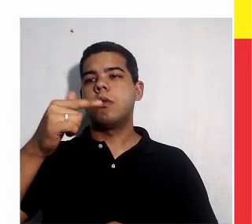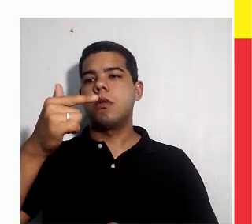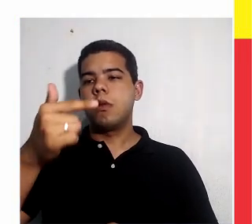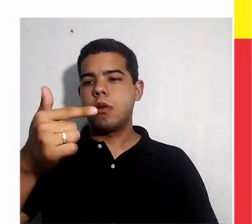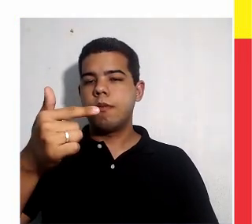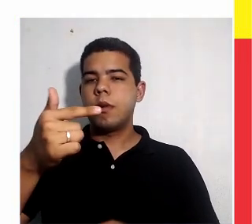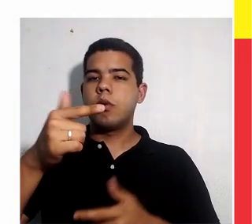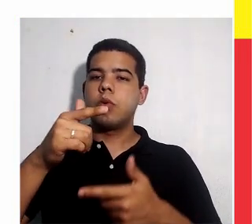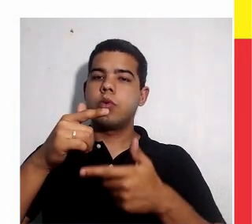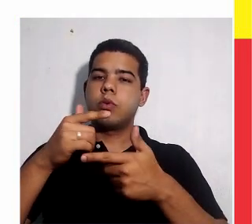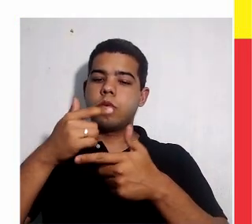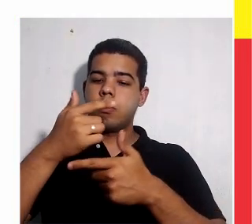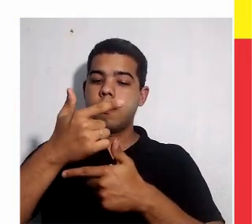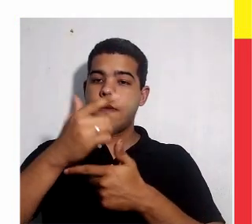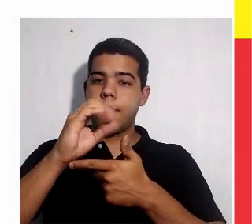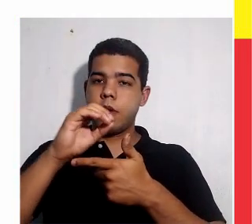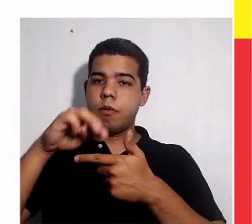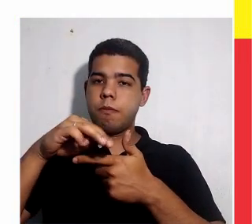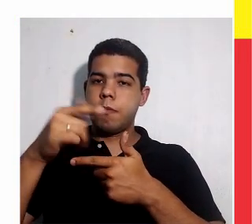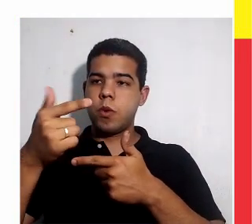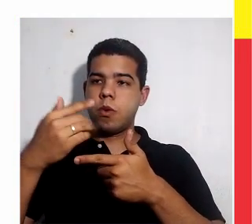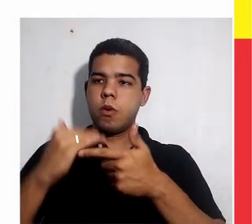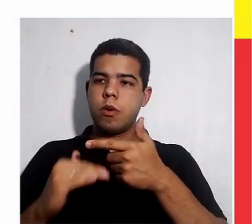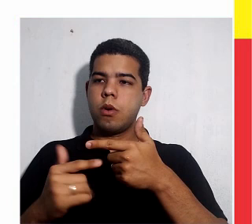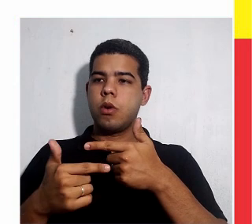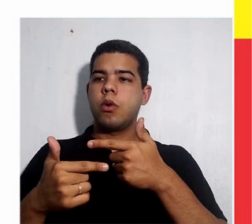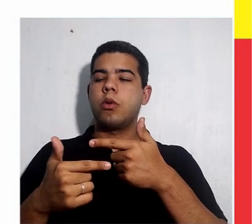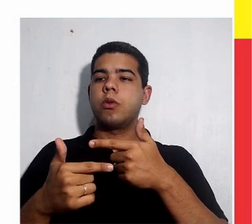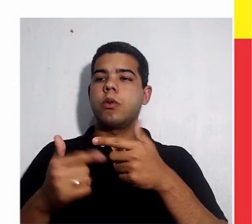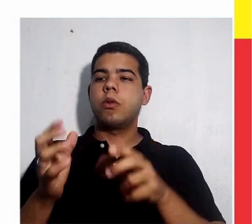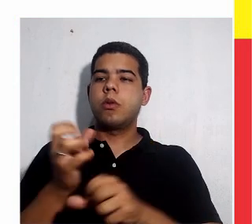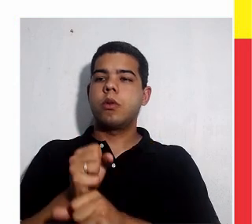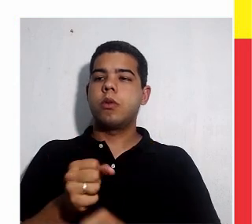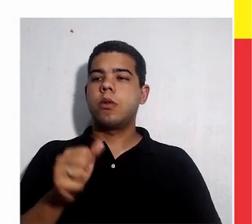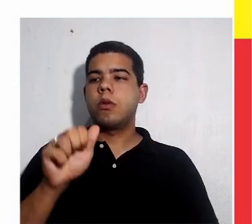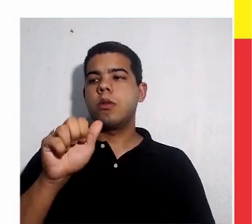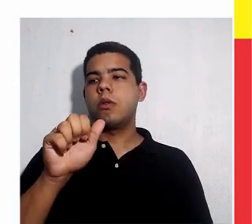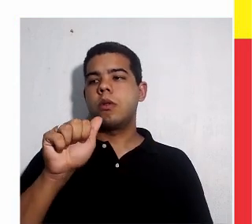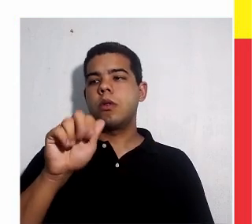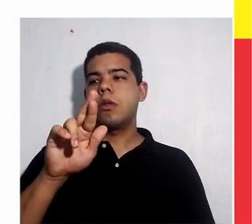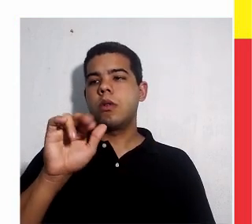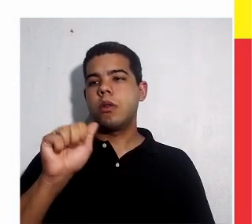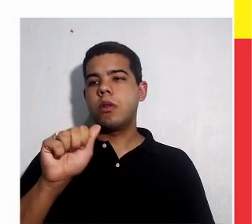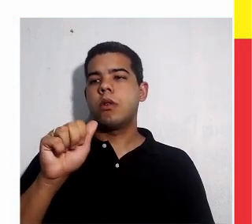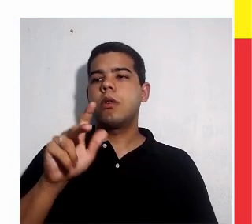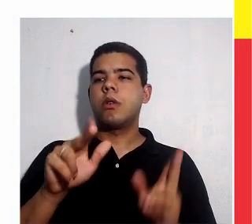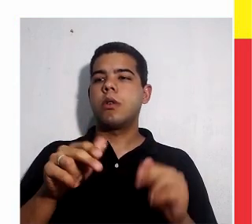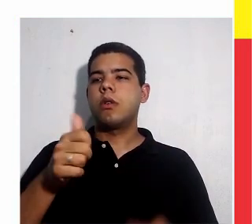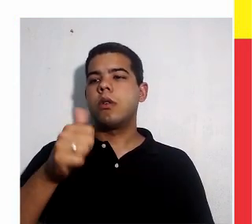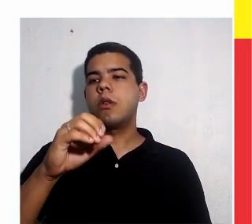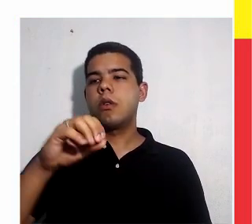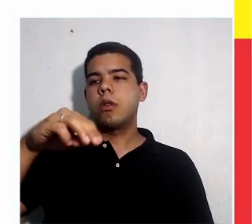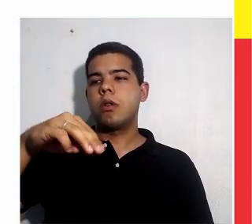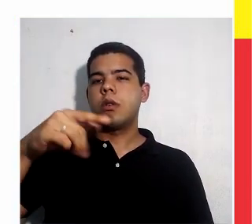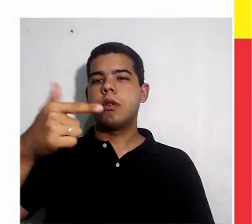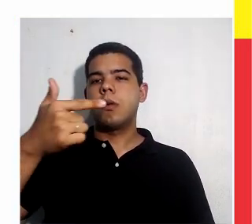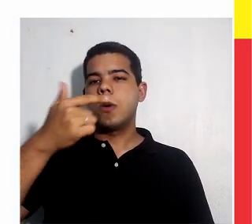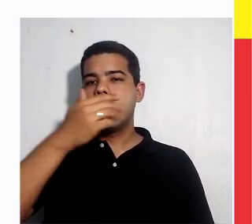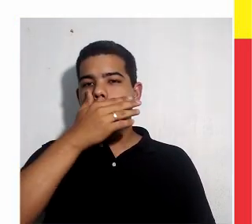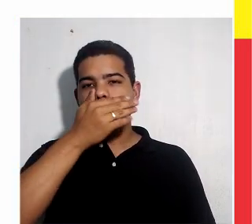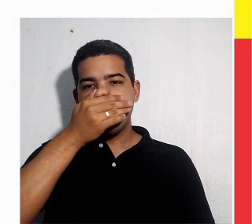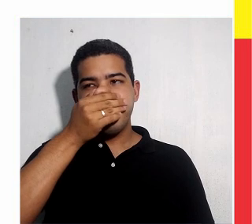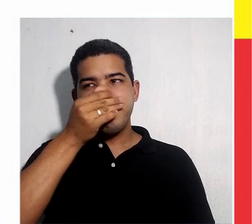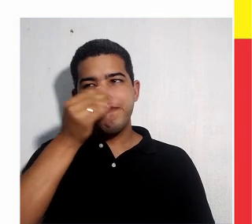metros quadrados dividido por 2. 20 metros quadrados dividido por 2 dá um total de 10